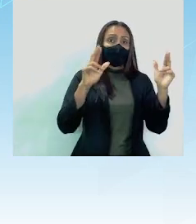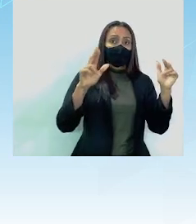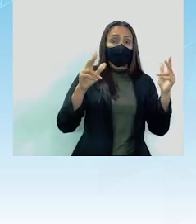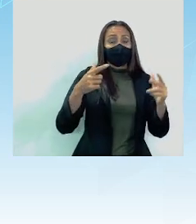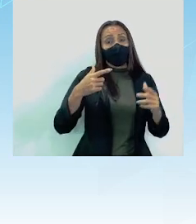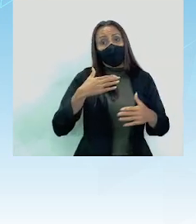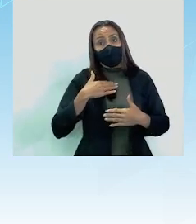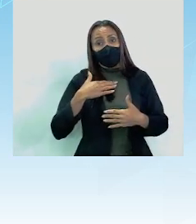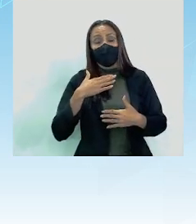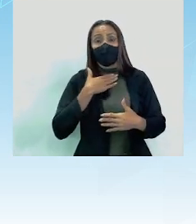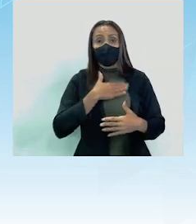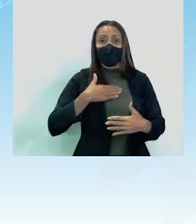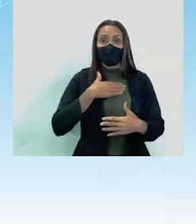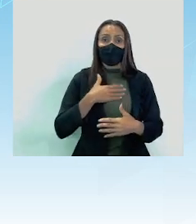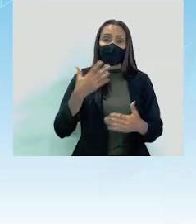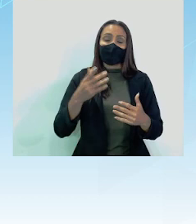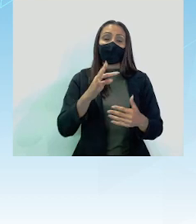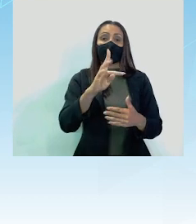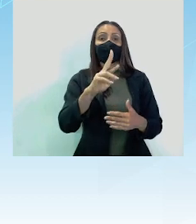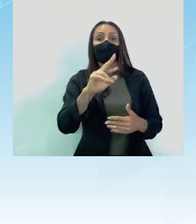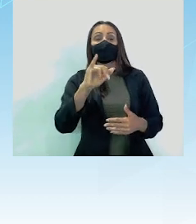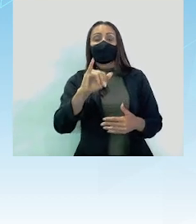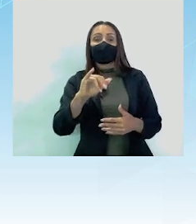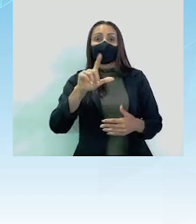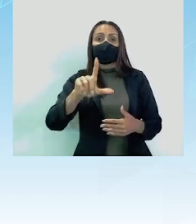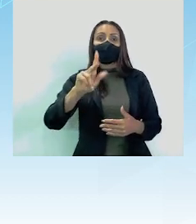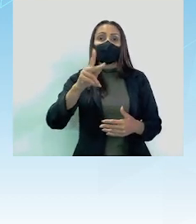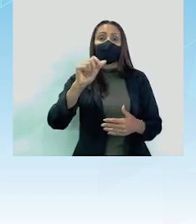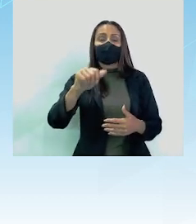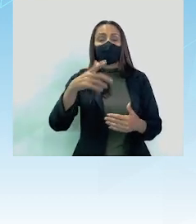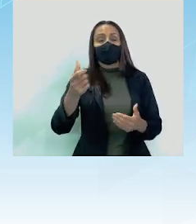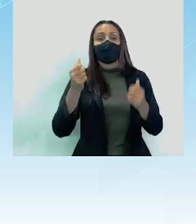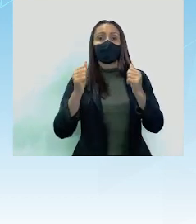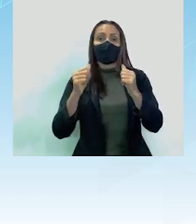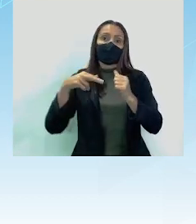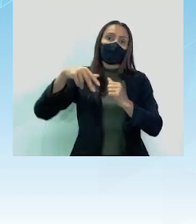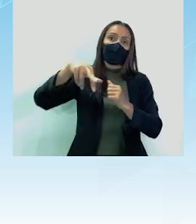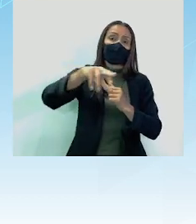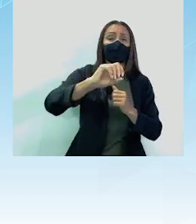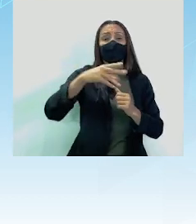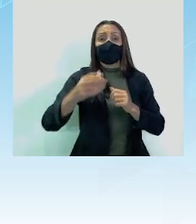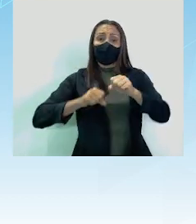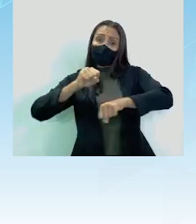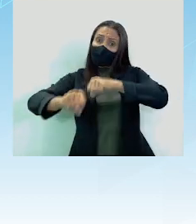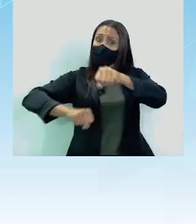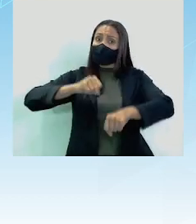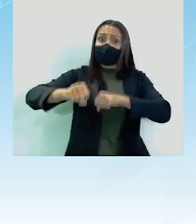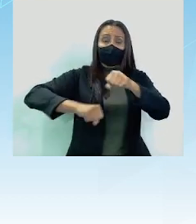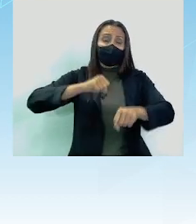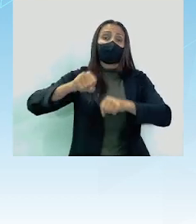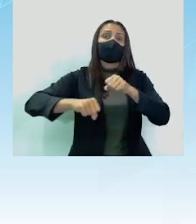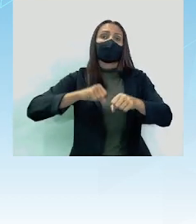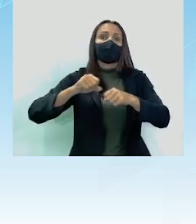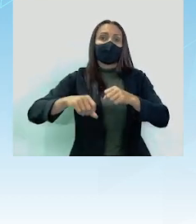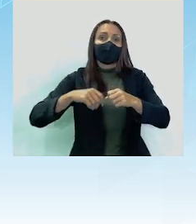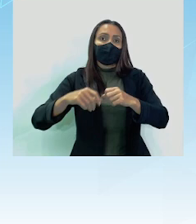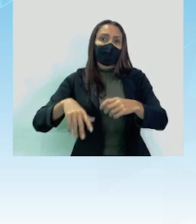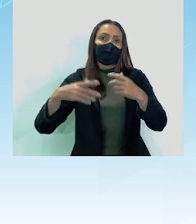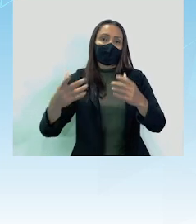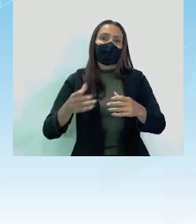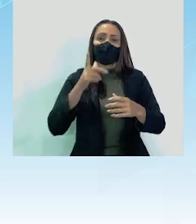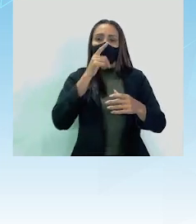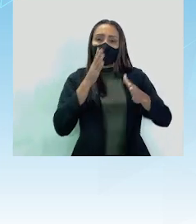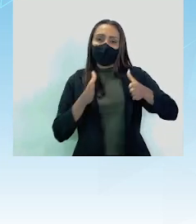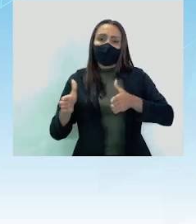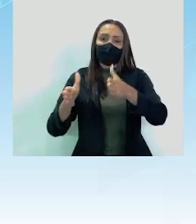trilha, né, que pode ser feito andando e correndo, todos os dois, mas também pode ser feito de bicicleta. Tem a possibilidade de você ter que fazer travessias no rio,